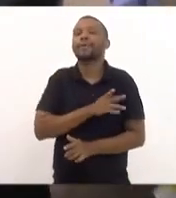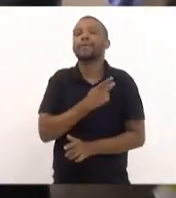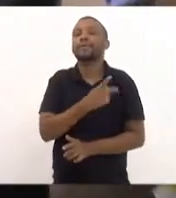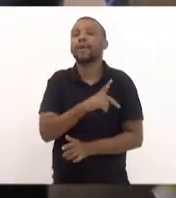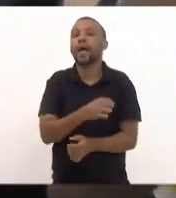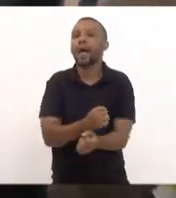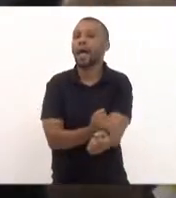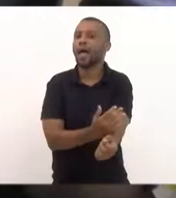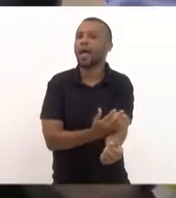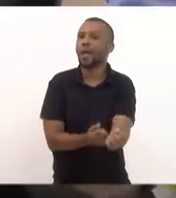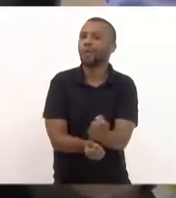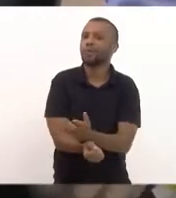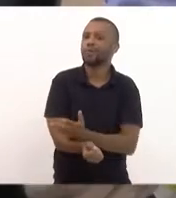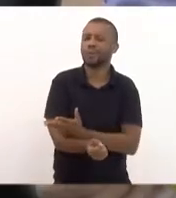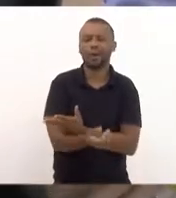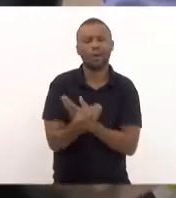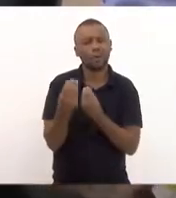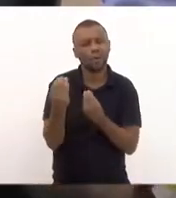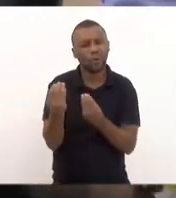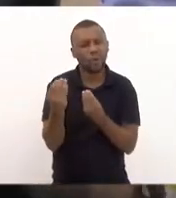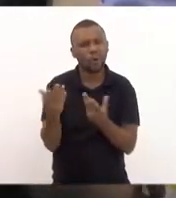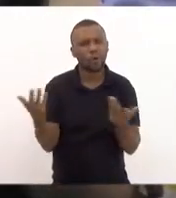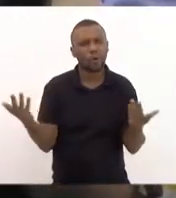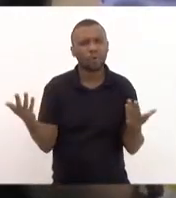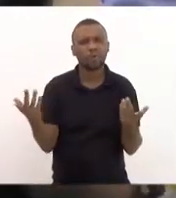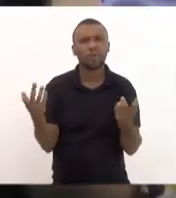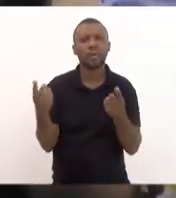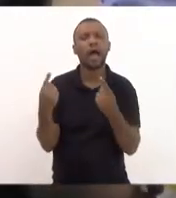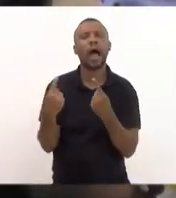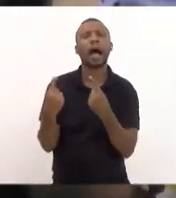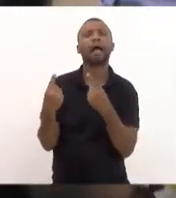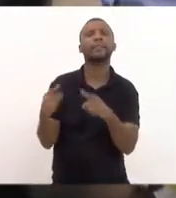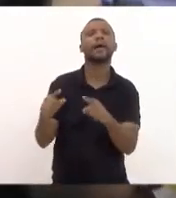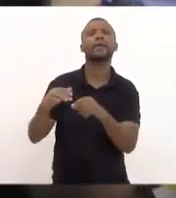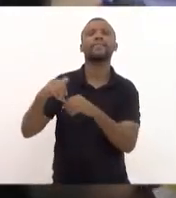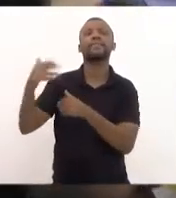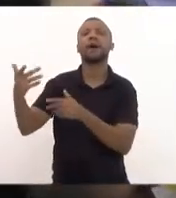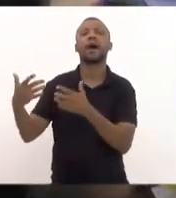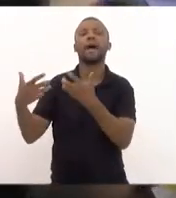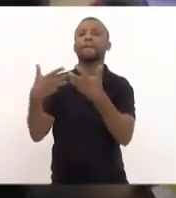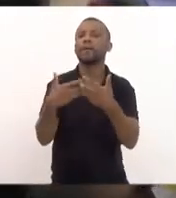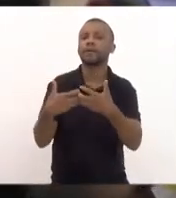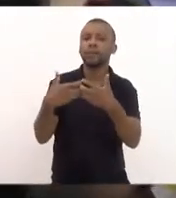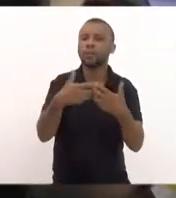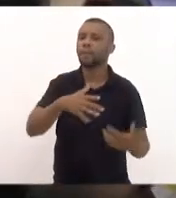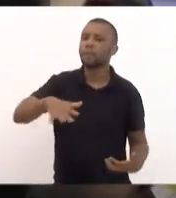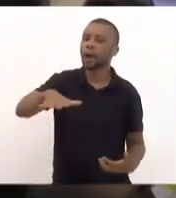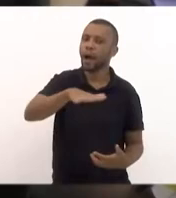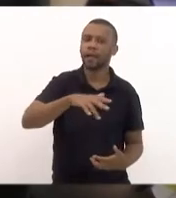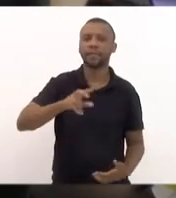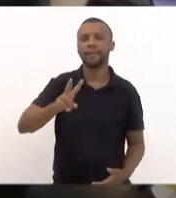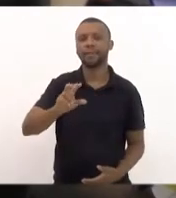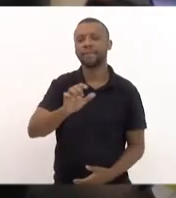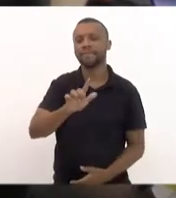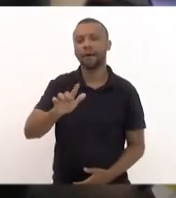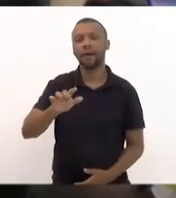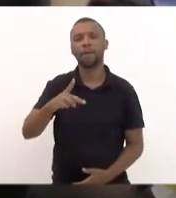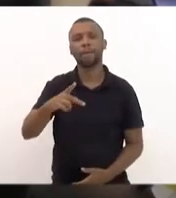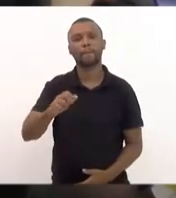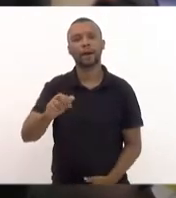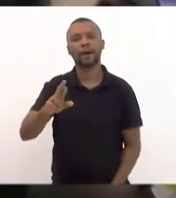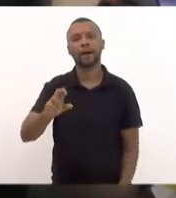emotiva, emocional, pelo amor de Deus. Não vai ter ataque externo a Petrópolis na área lá em Valparaíso, Luiz Paulo, uma